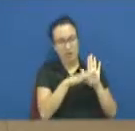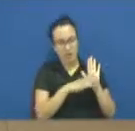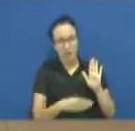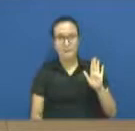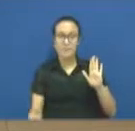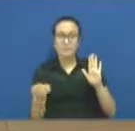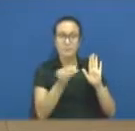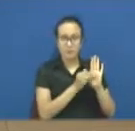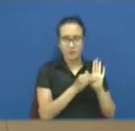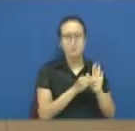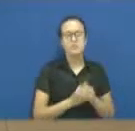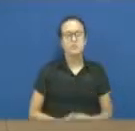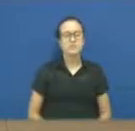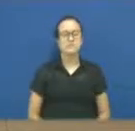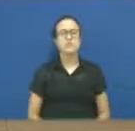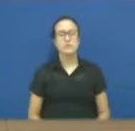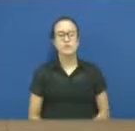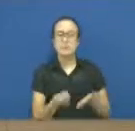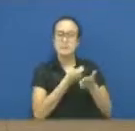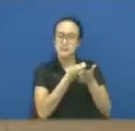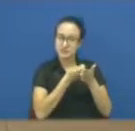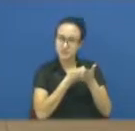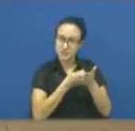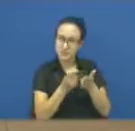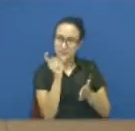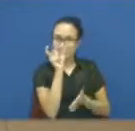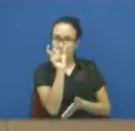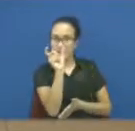do termo capítulo 1º